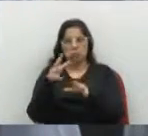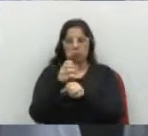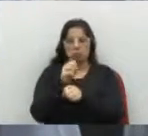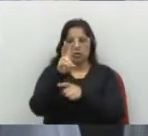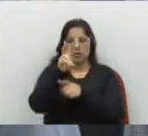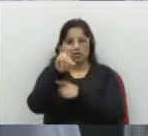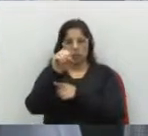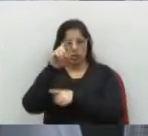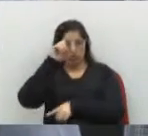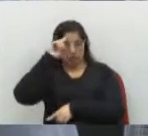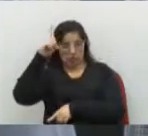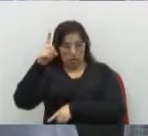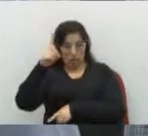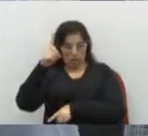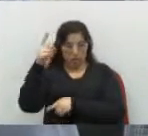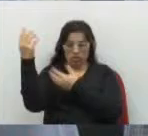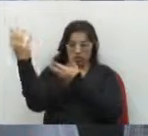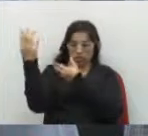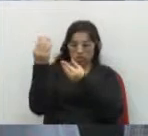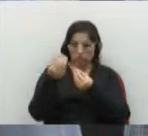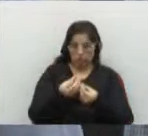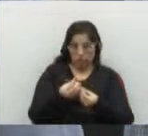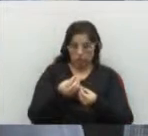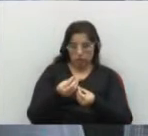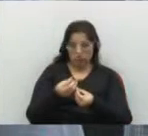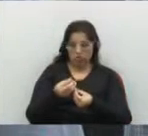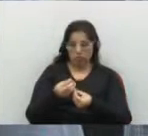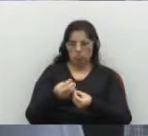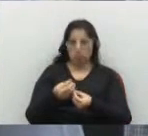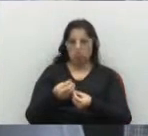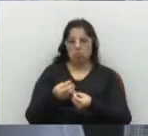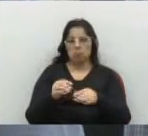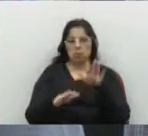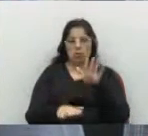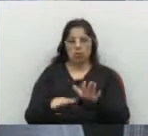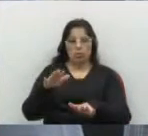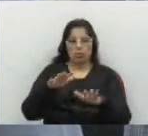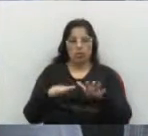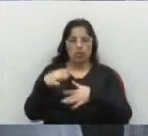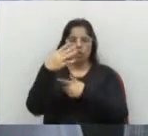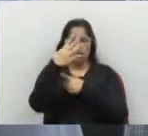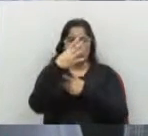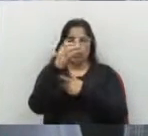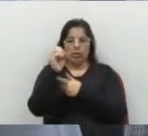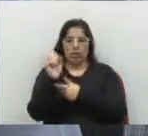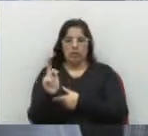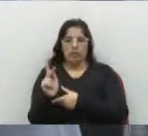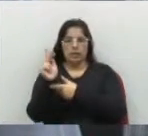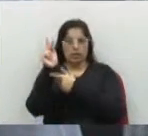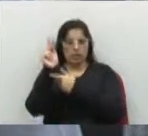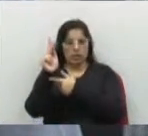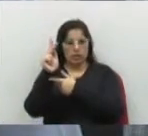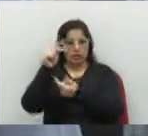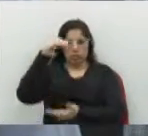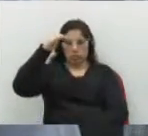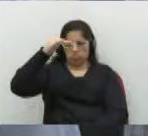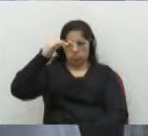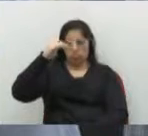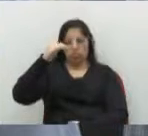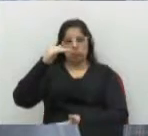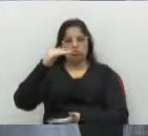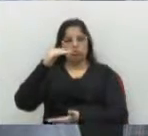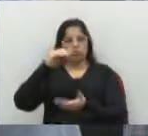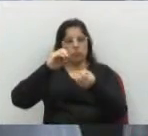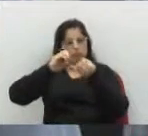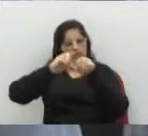havia sido recebida uma remessa de feijão, cerca de 40 quilos de feijão, e alguns pacotes